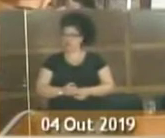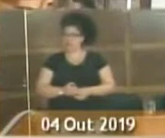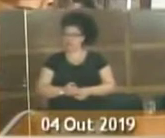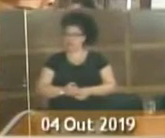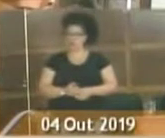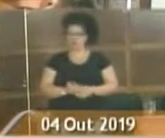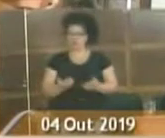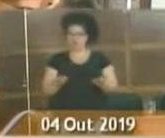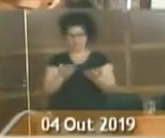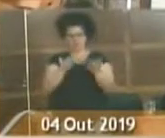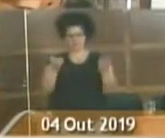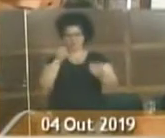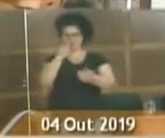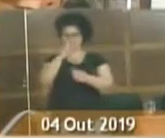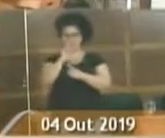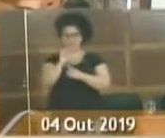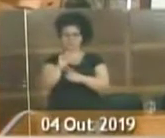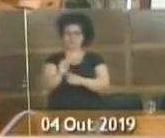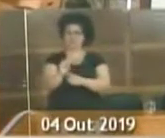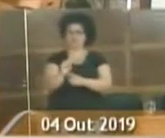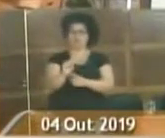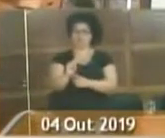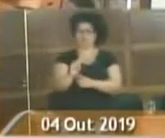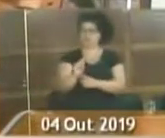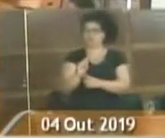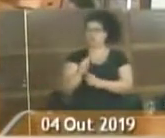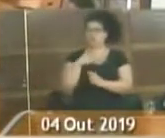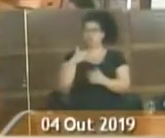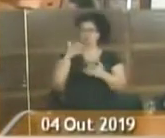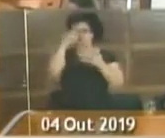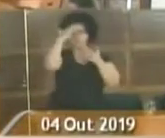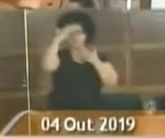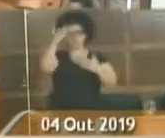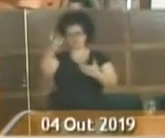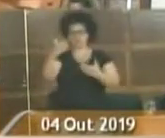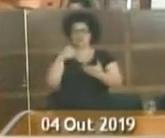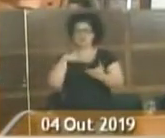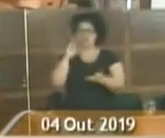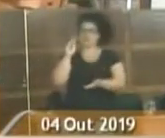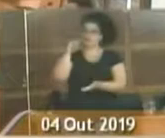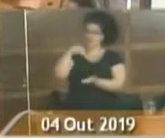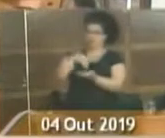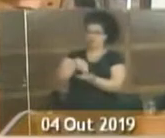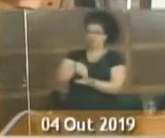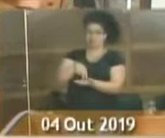Bom dia a todos. Antes de tudo, queria agradecer por poder estar nesse momento aqui.